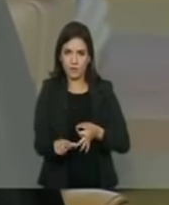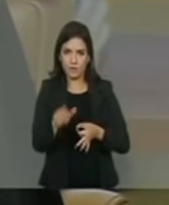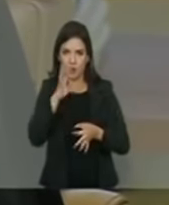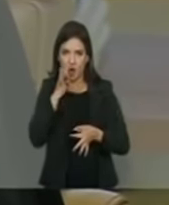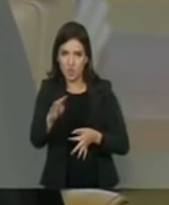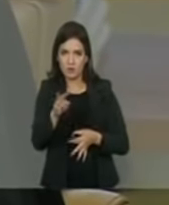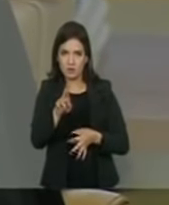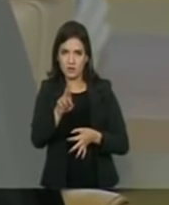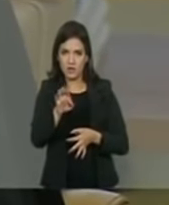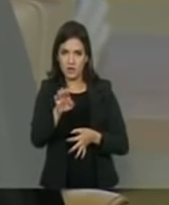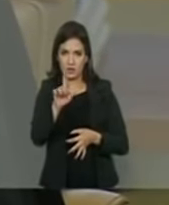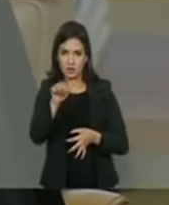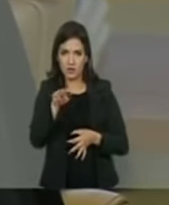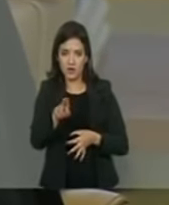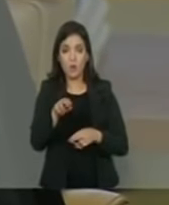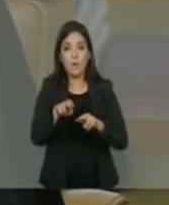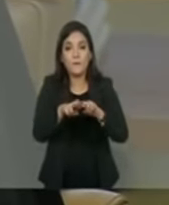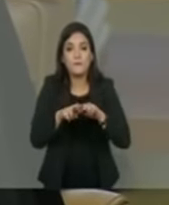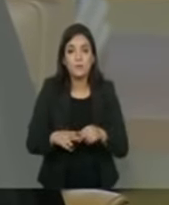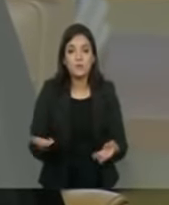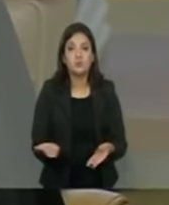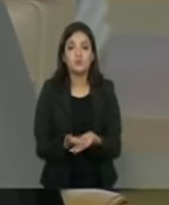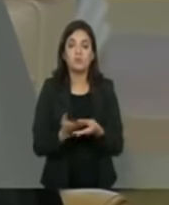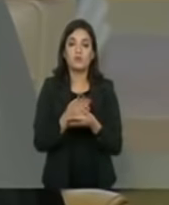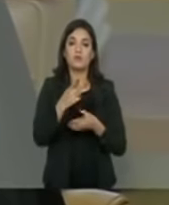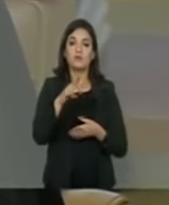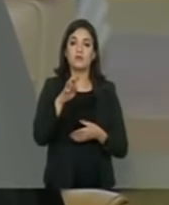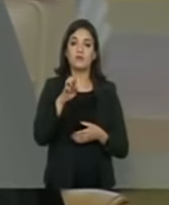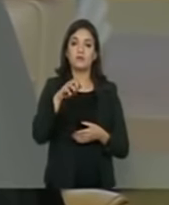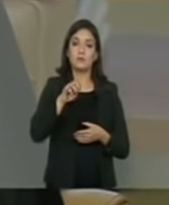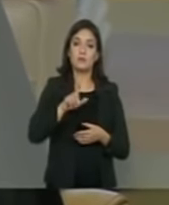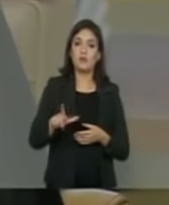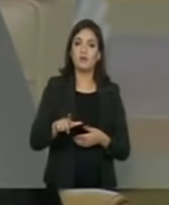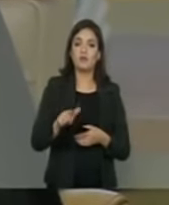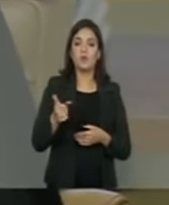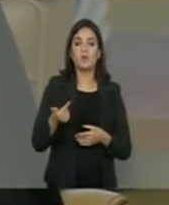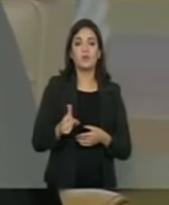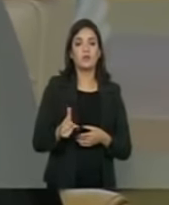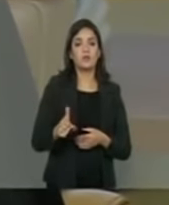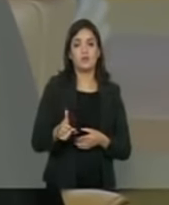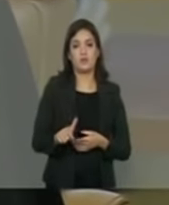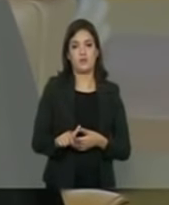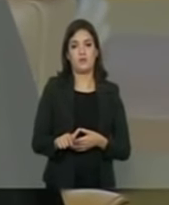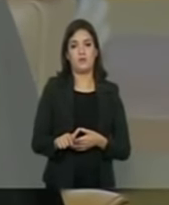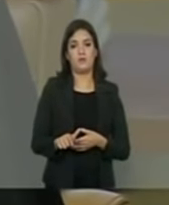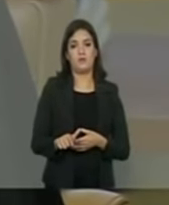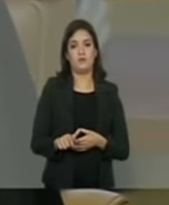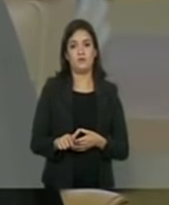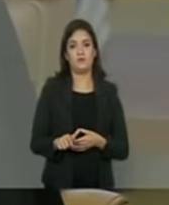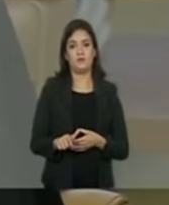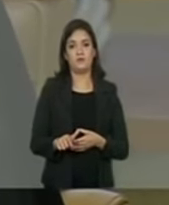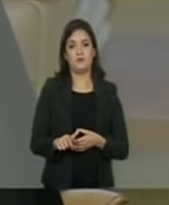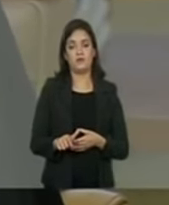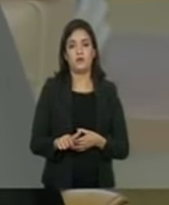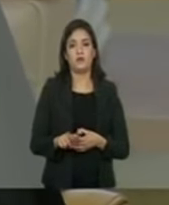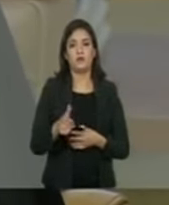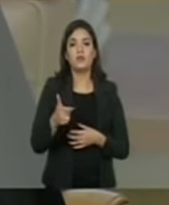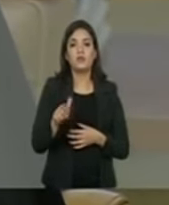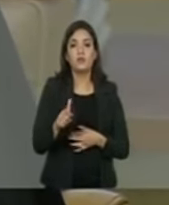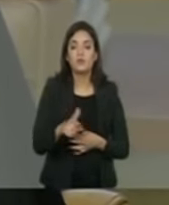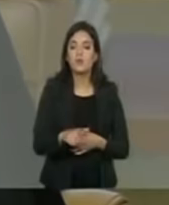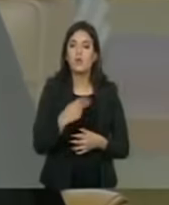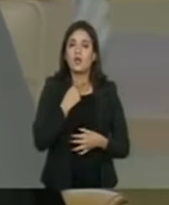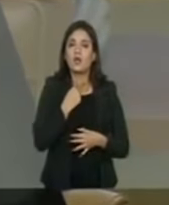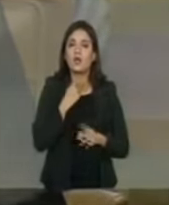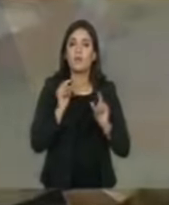por essa razão de processo penal condenatório não constitui nem pode converter se em instrumento de